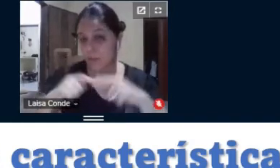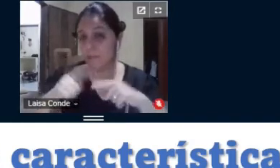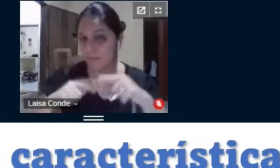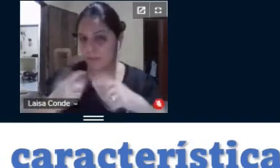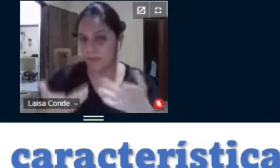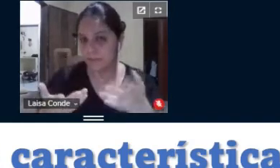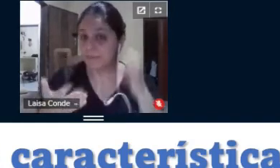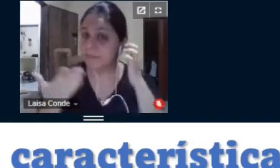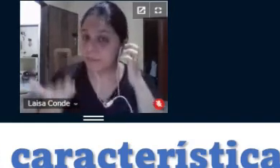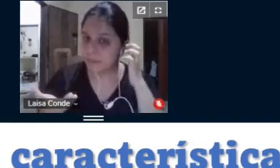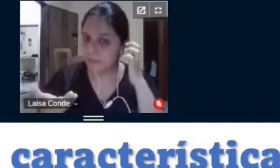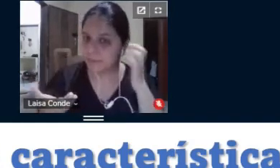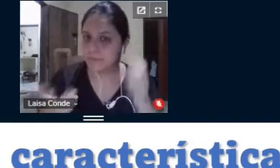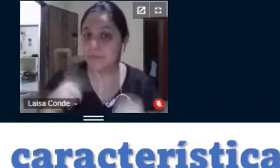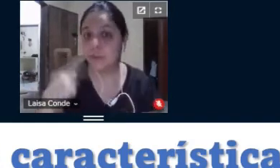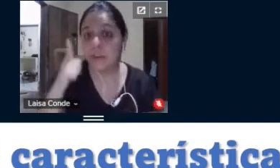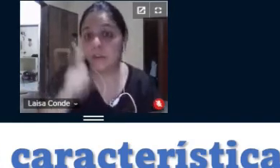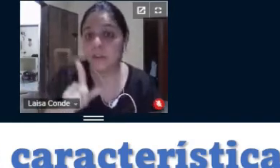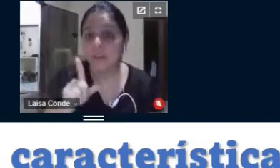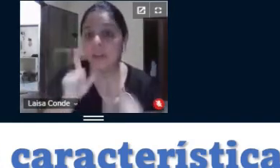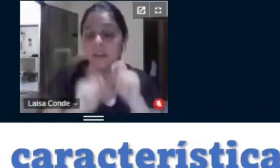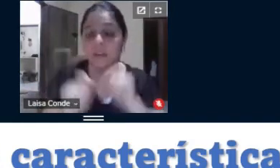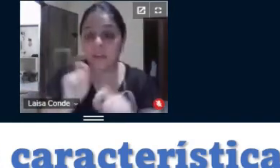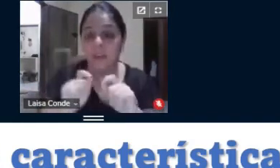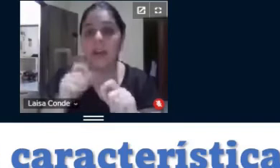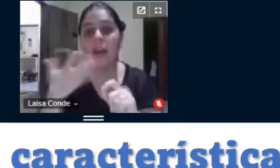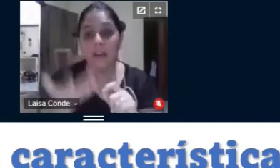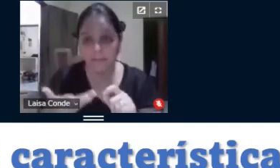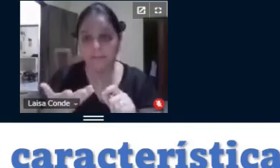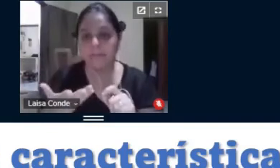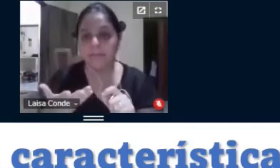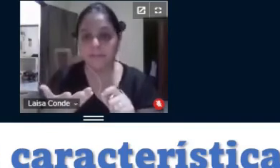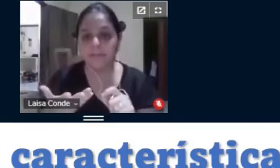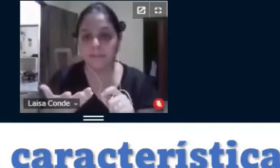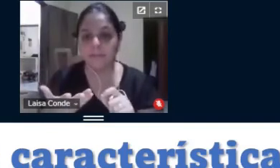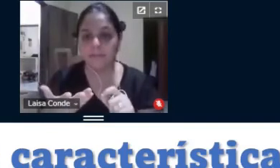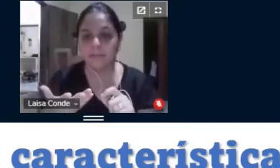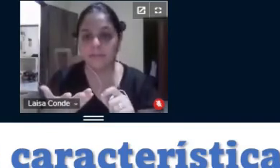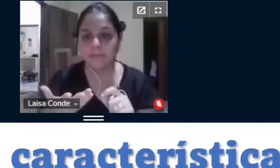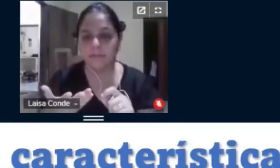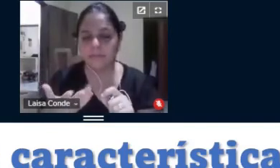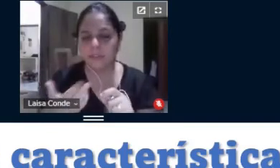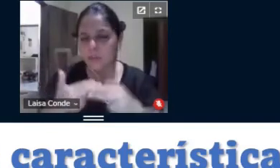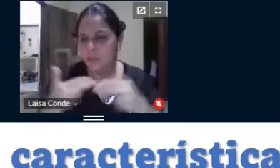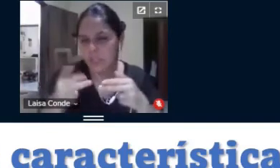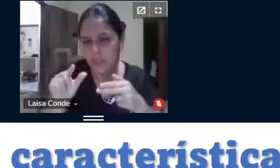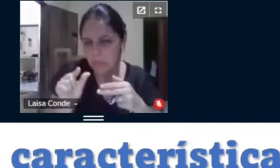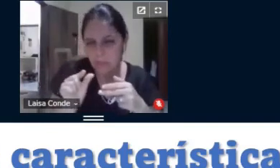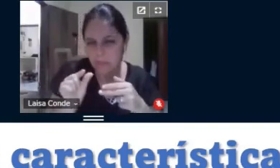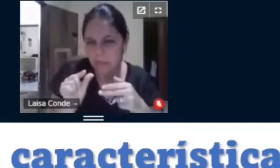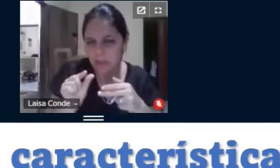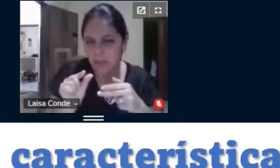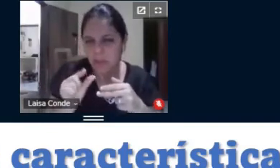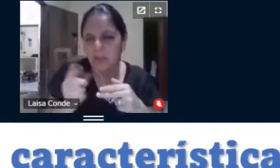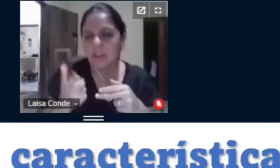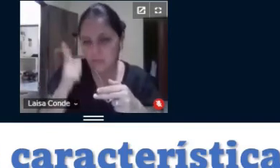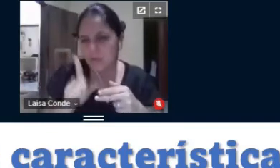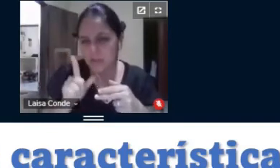Então, ó, a gente consegue pegar falhas bem pequenininhas, né?